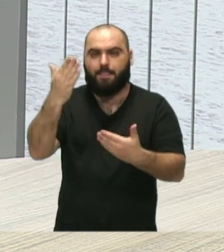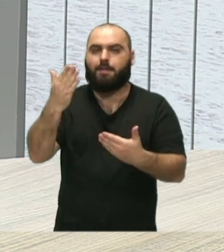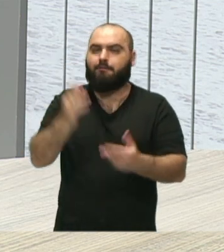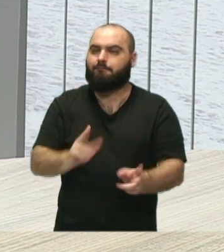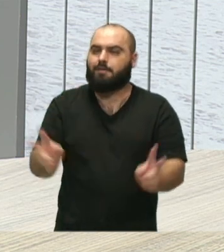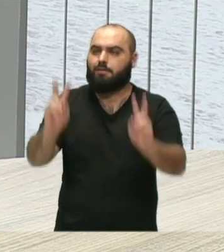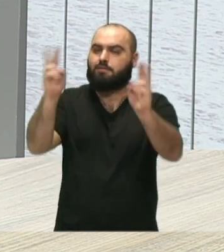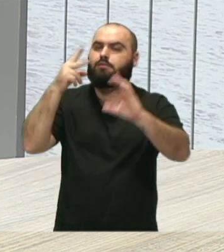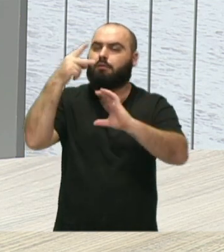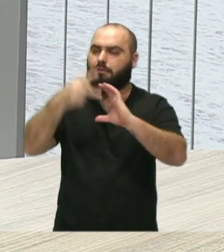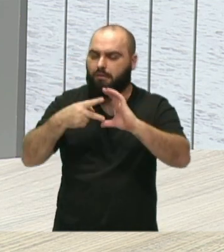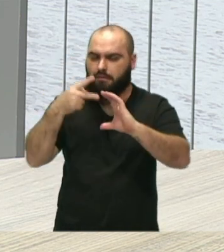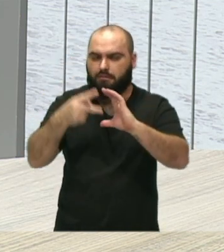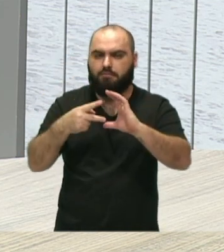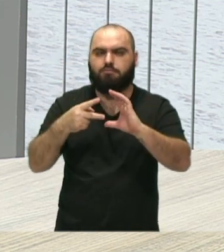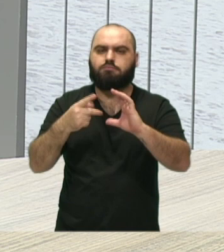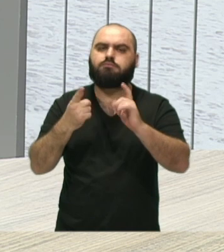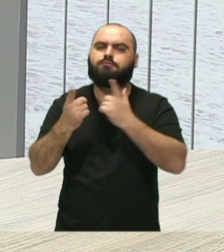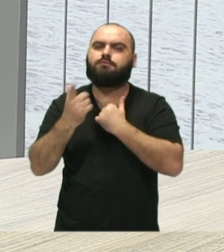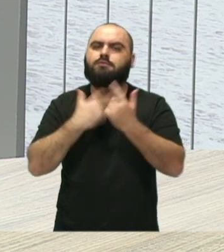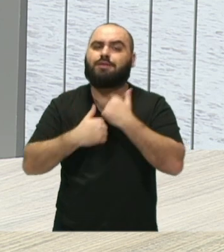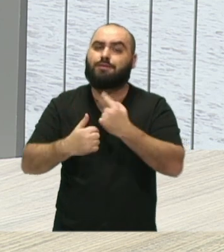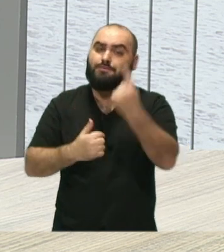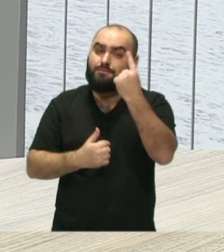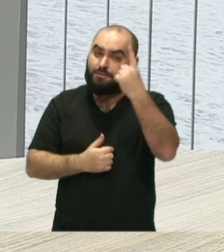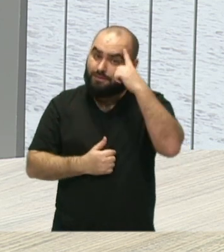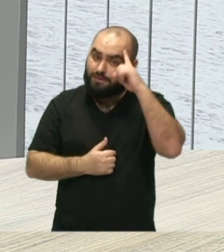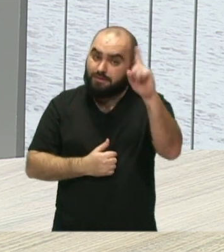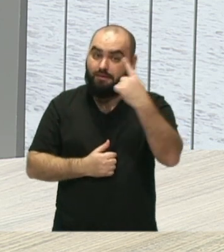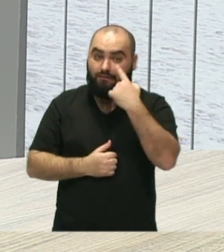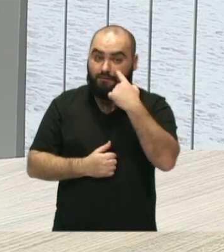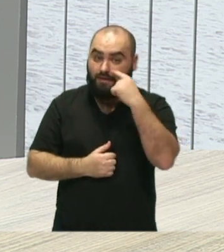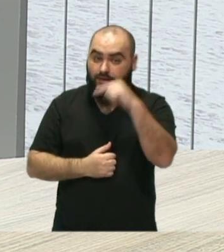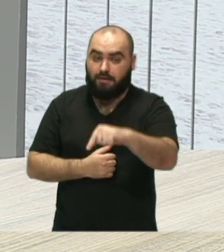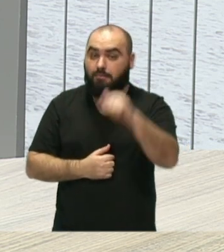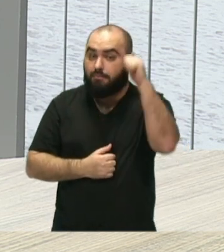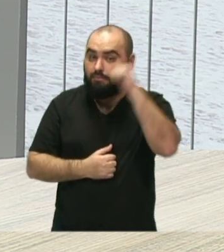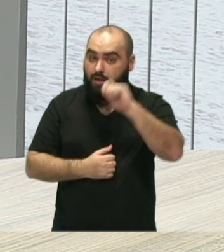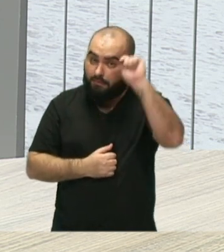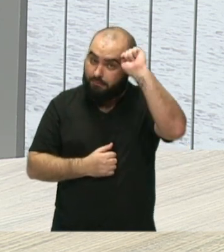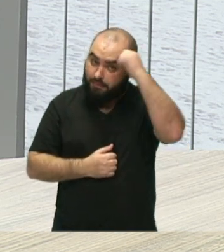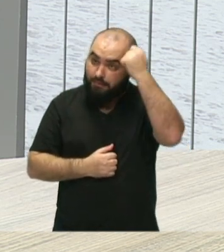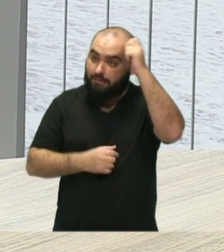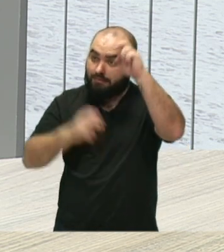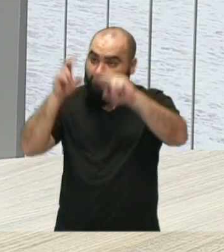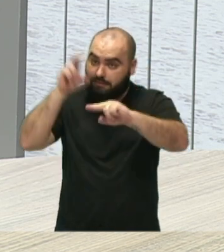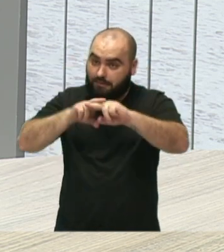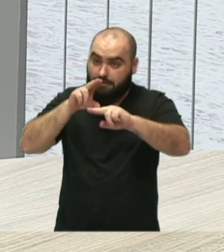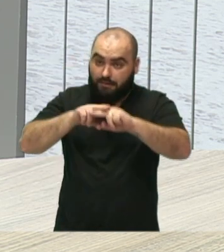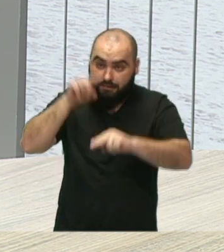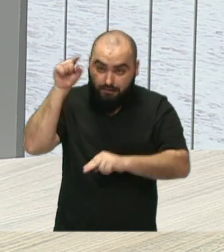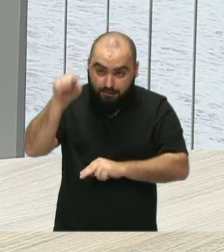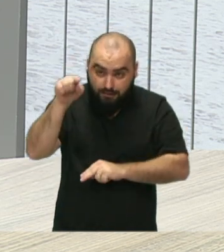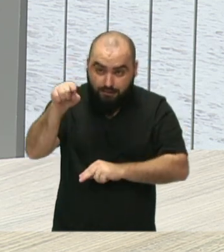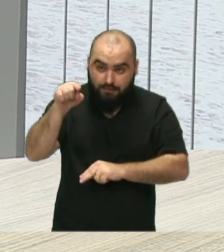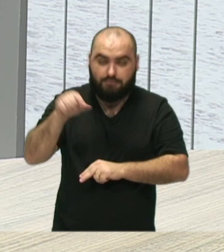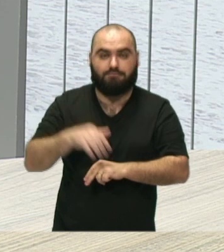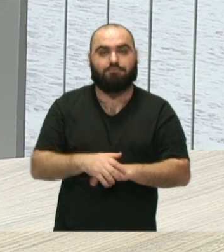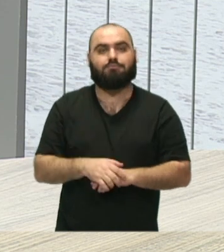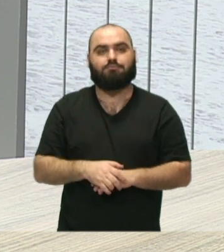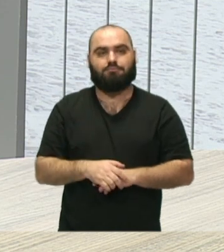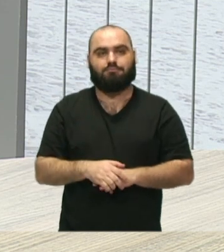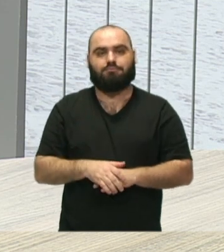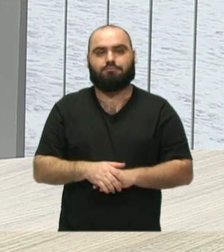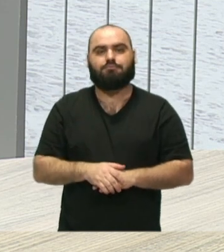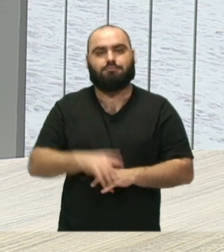muito essa casa e deixo aqui o desejo de um dia ver nessa casa uma mulher preta sentada numa daquelas cadeiras ali fora.